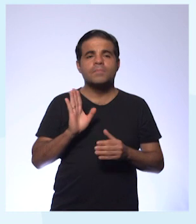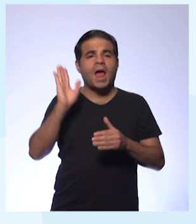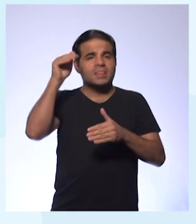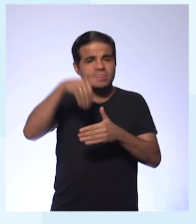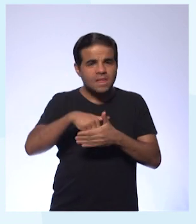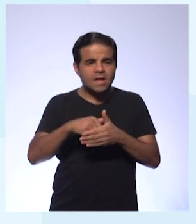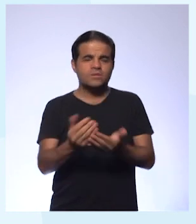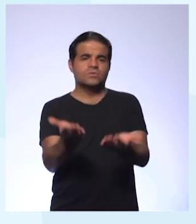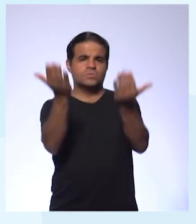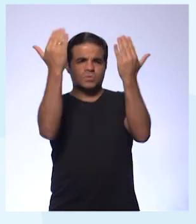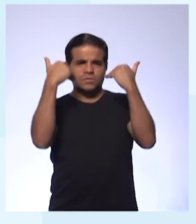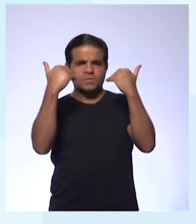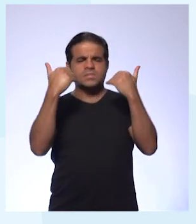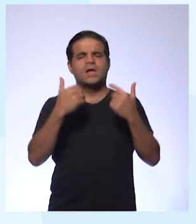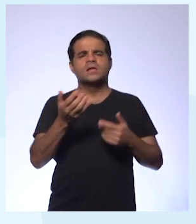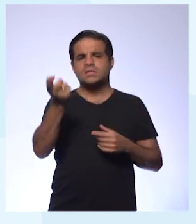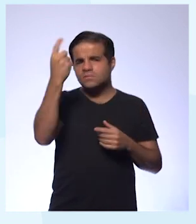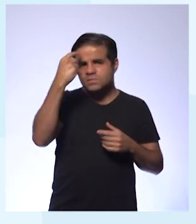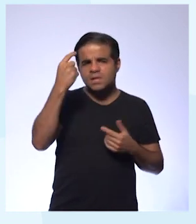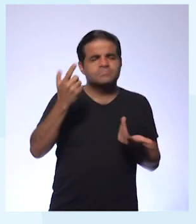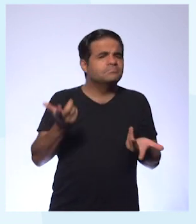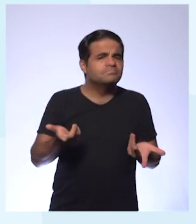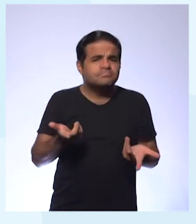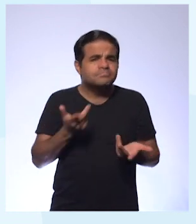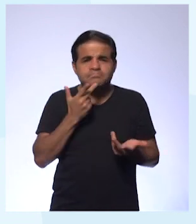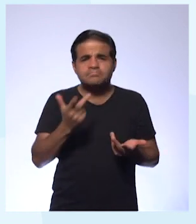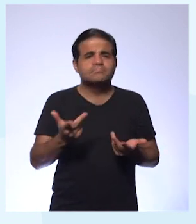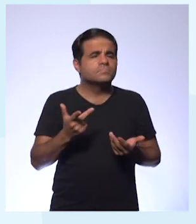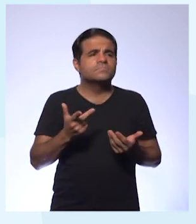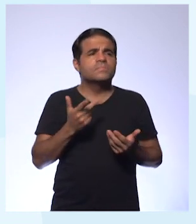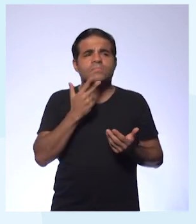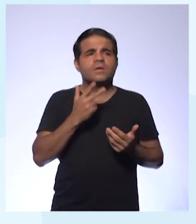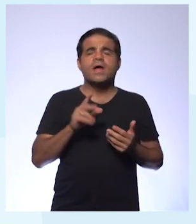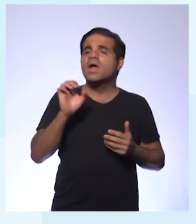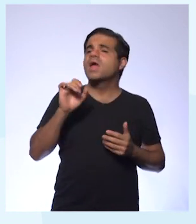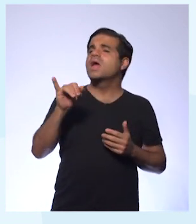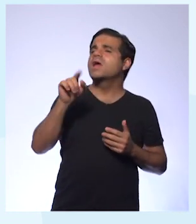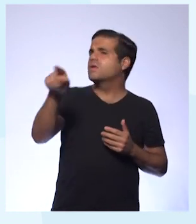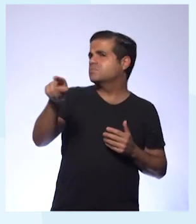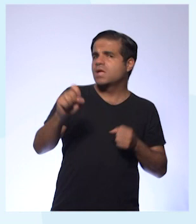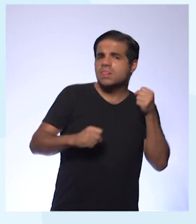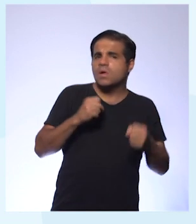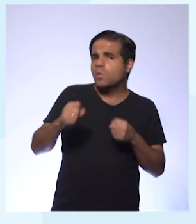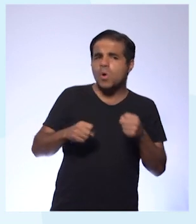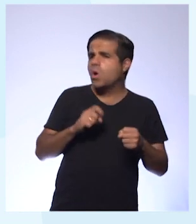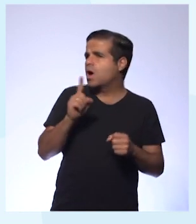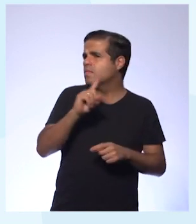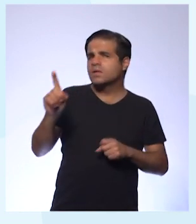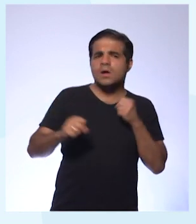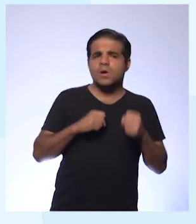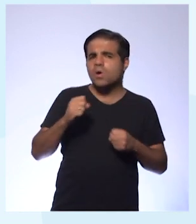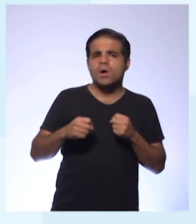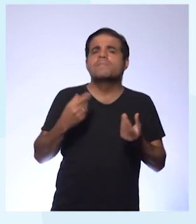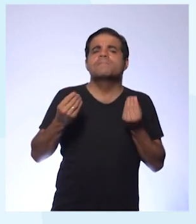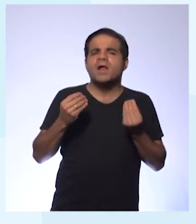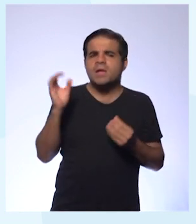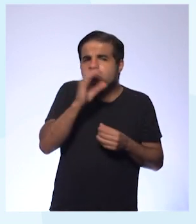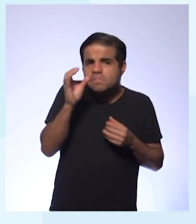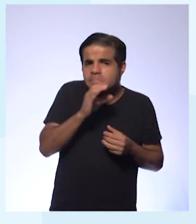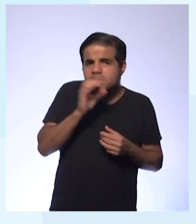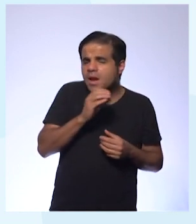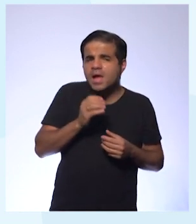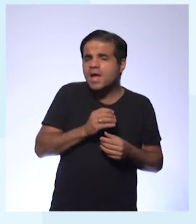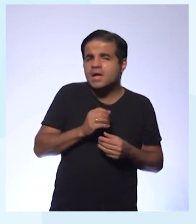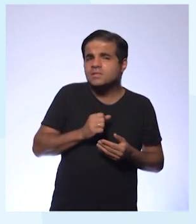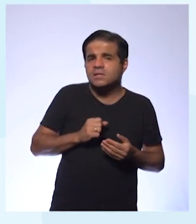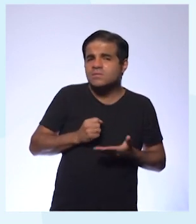dentro de você. Ela fala, gente, ela fala assim, ei, não corra. Para que tanta pressa? Não